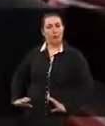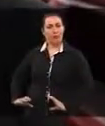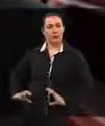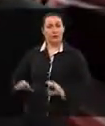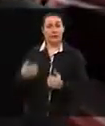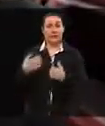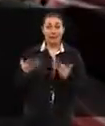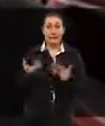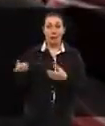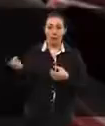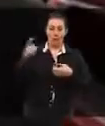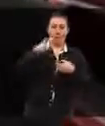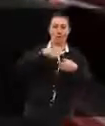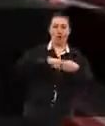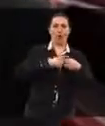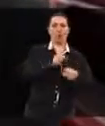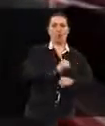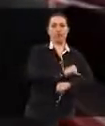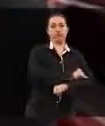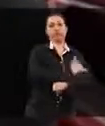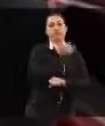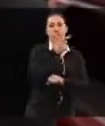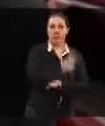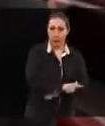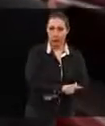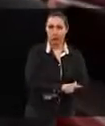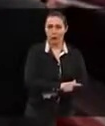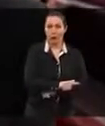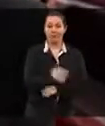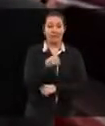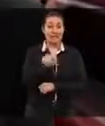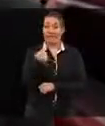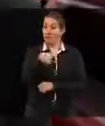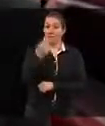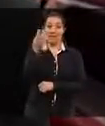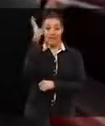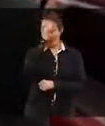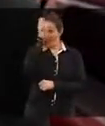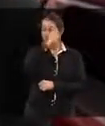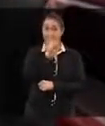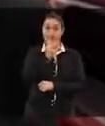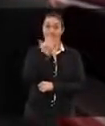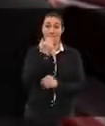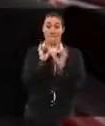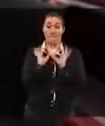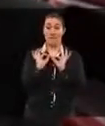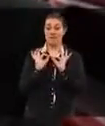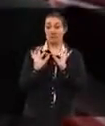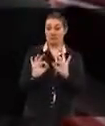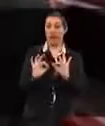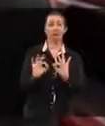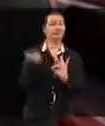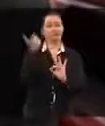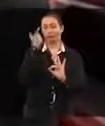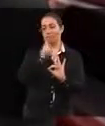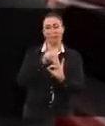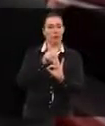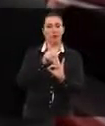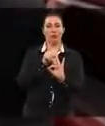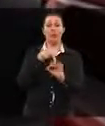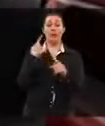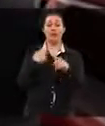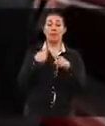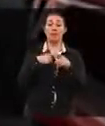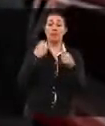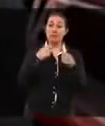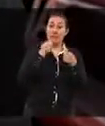a voltar com este peso, principalmente quando a gente não tem uma reeducação alimentar. Então, por isso que eu digo, a perda de peso ela tem que